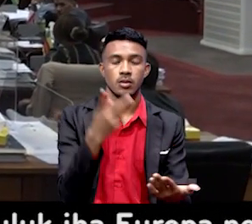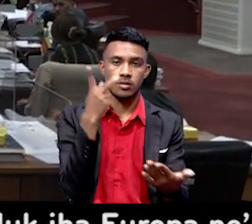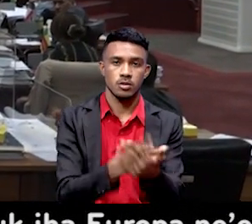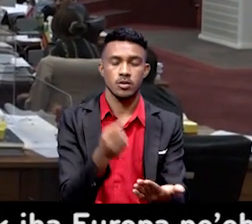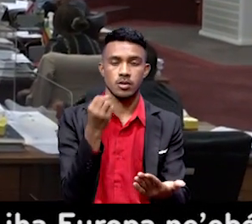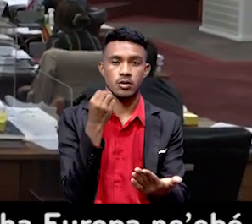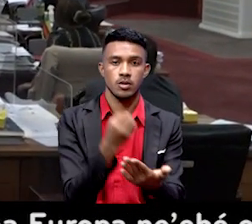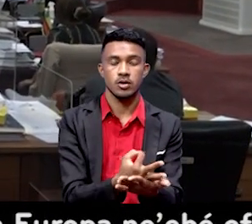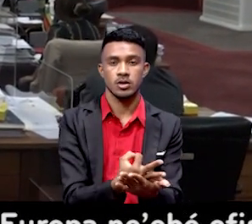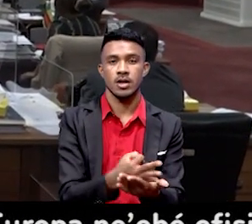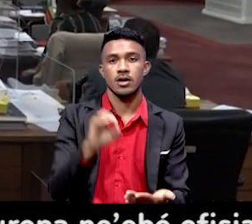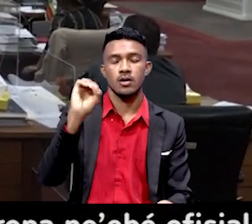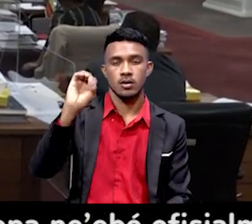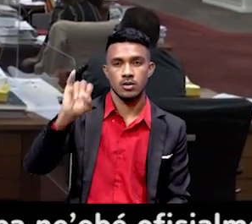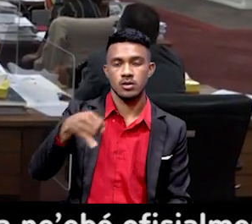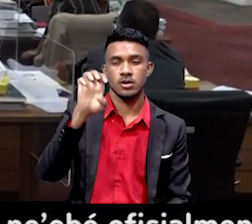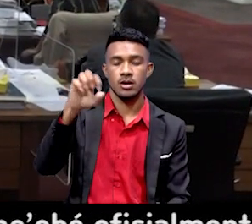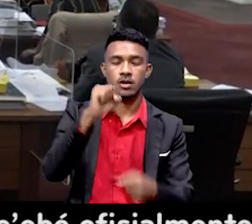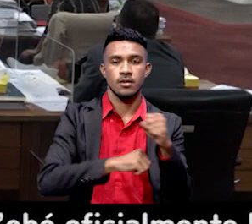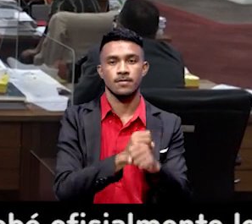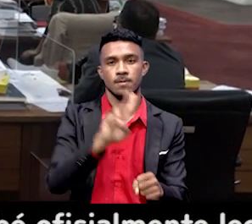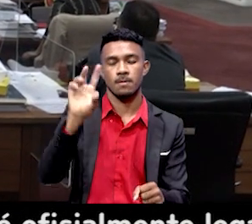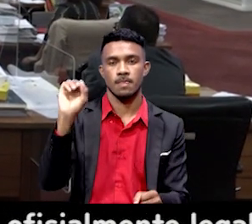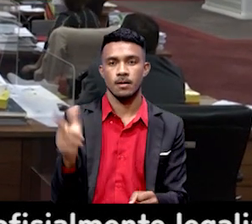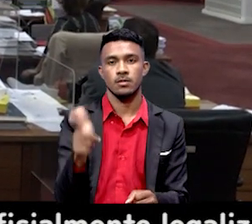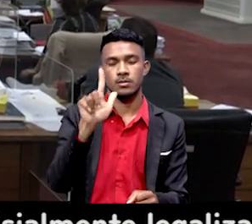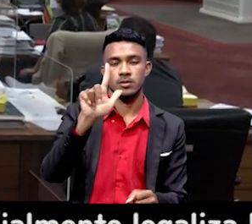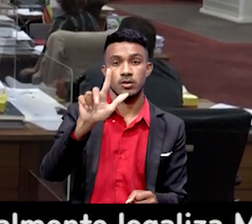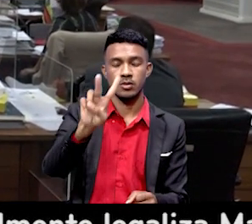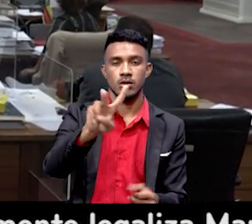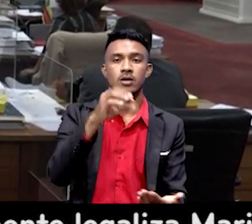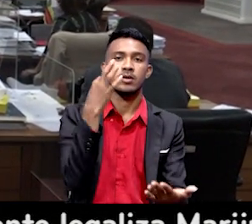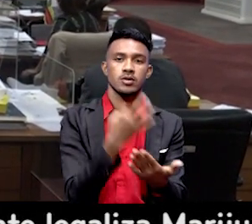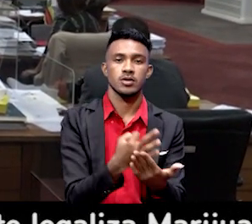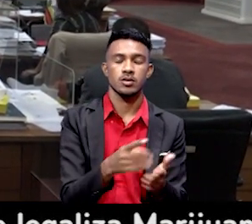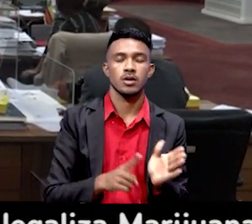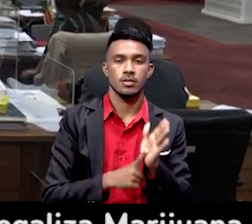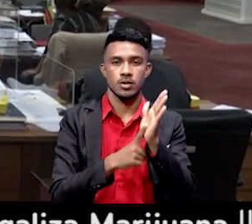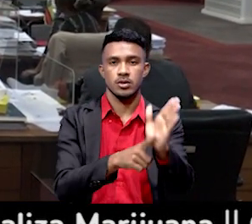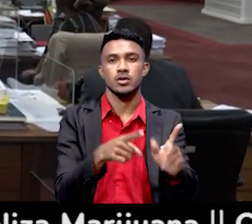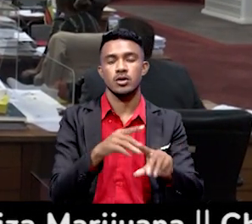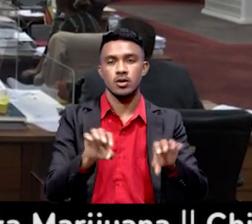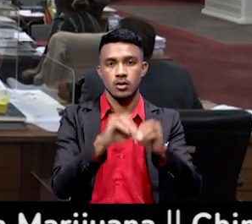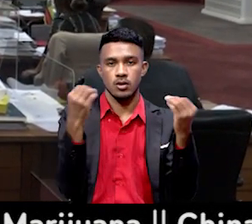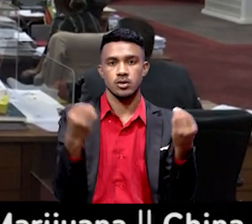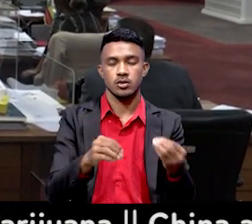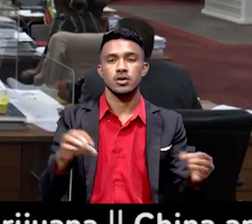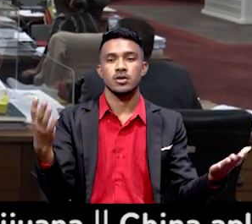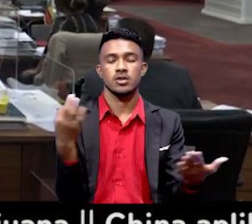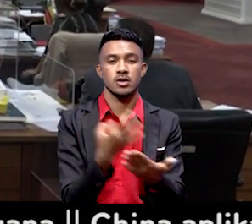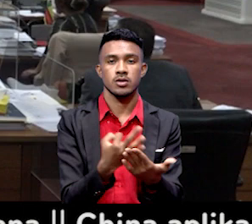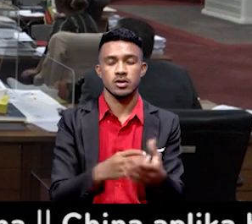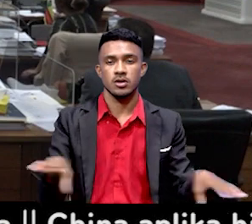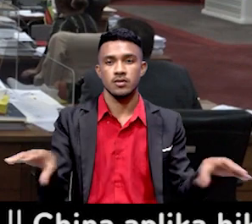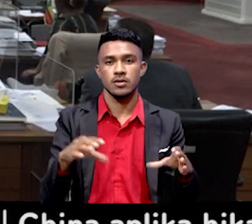Estado Rihunrua Ruanulu Resinrua apresenta previsão orçamento SIRA, husi órgão no serviço setor público